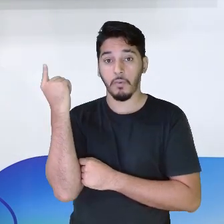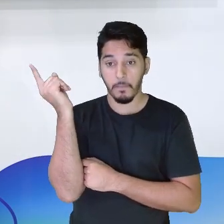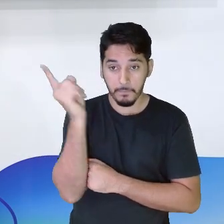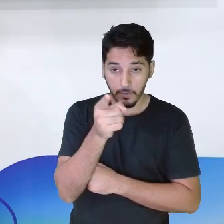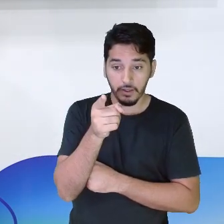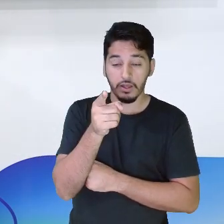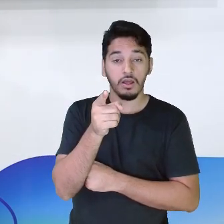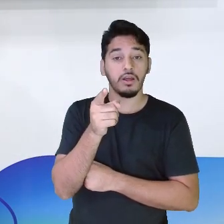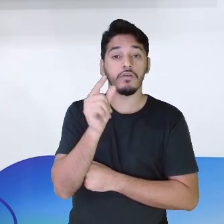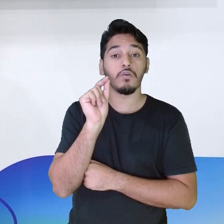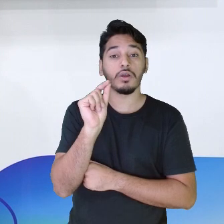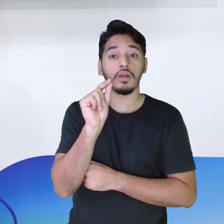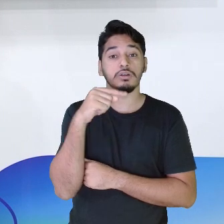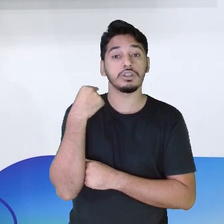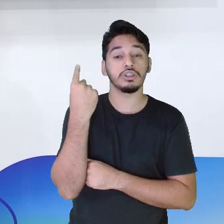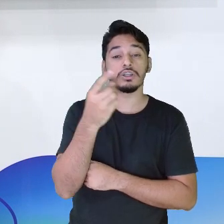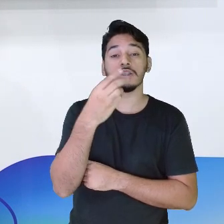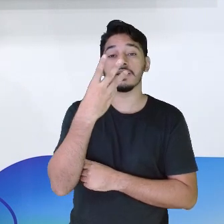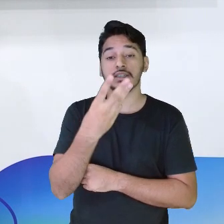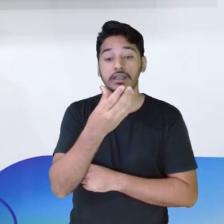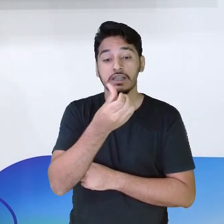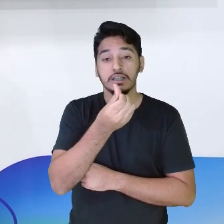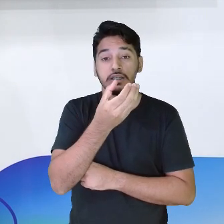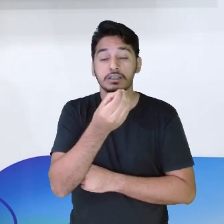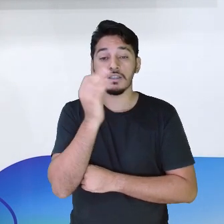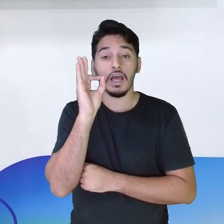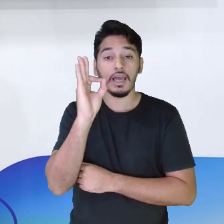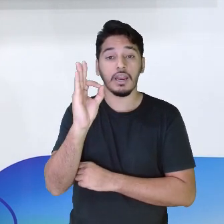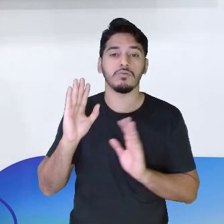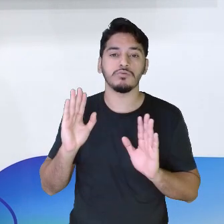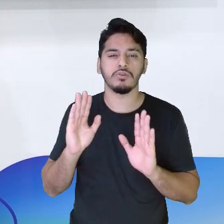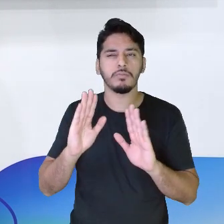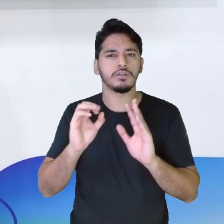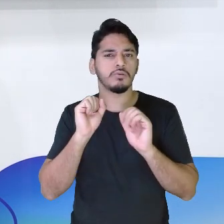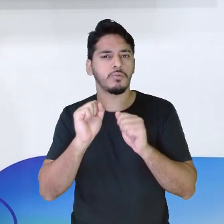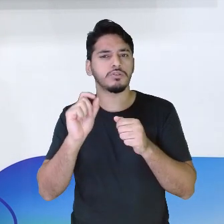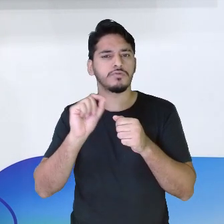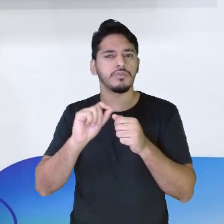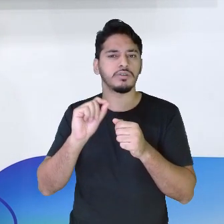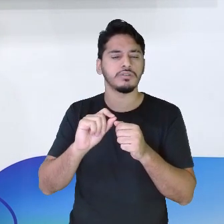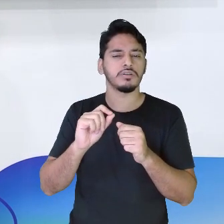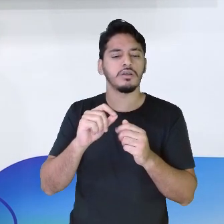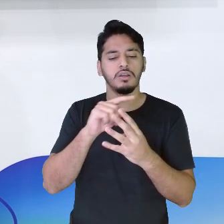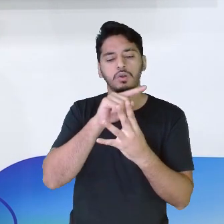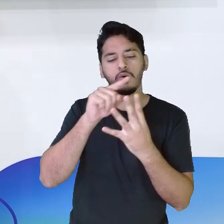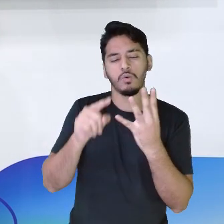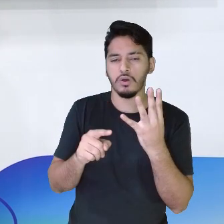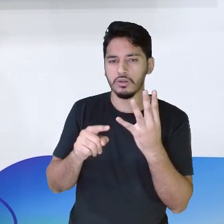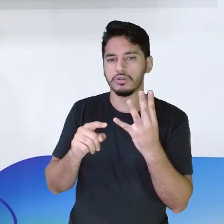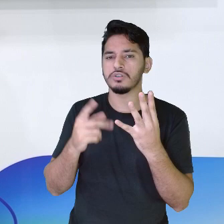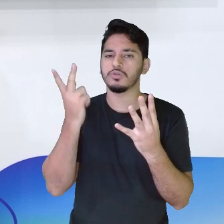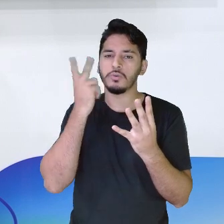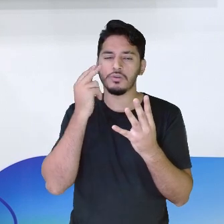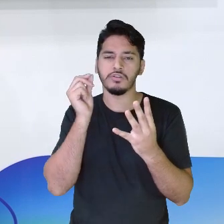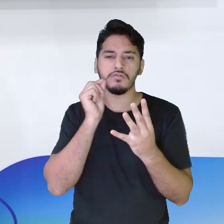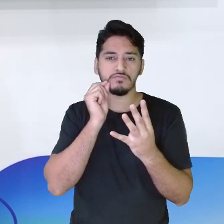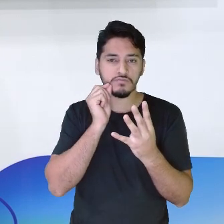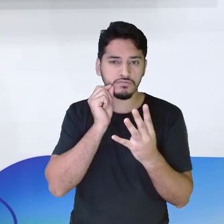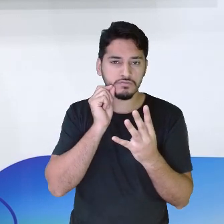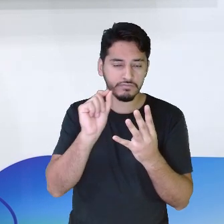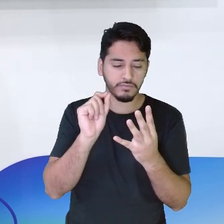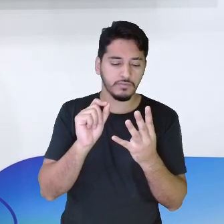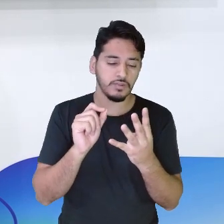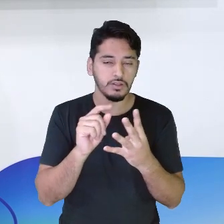de 360 graus. Mas eu posso fazer isso em 4 partes, que normalmente a gente faz. Eu posso